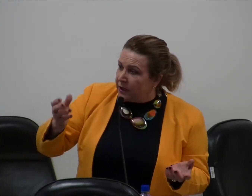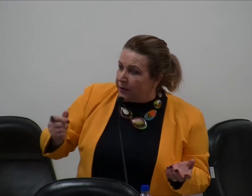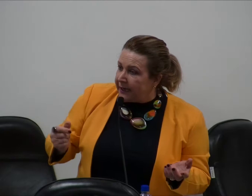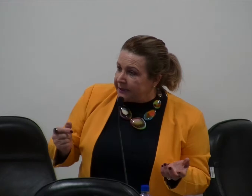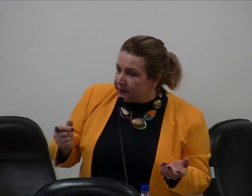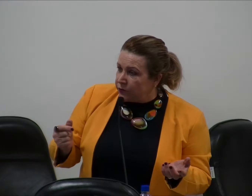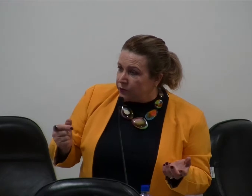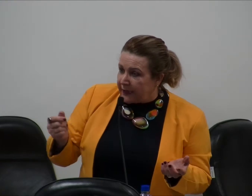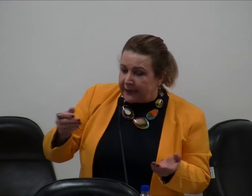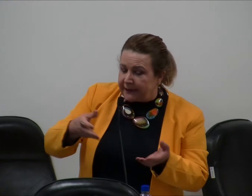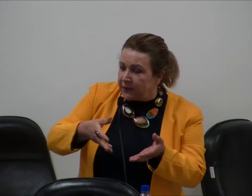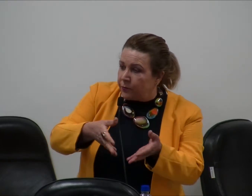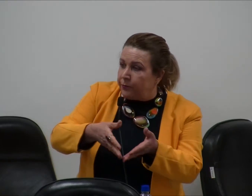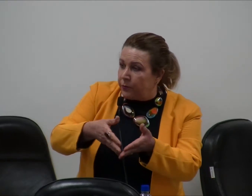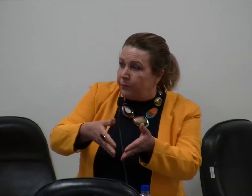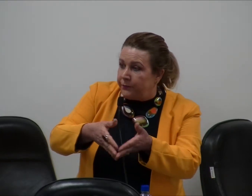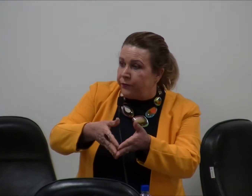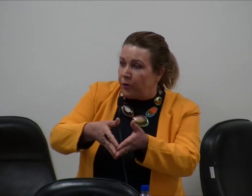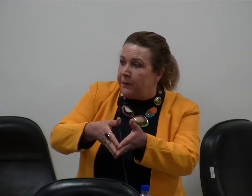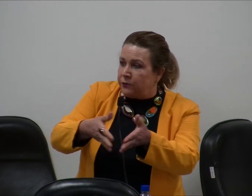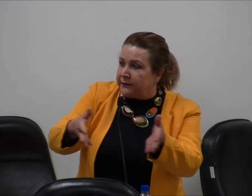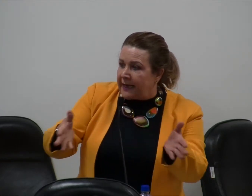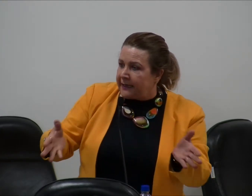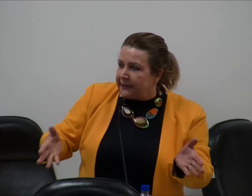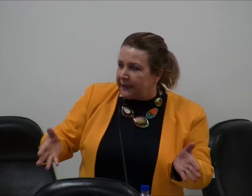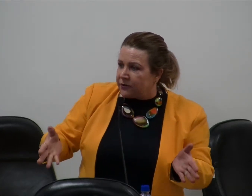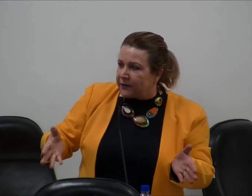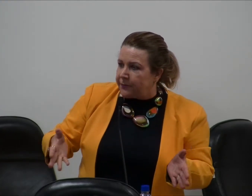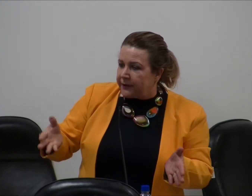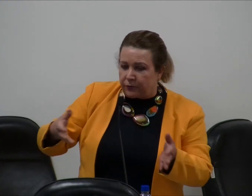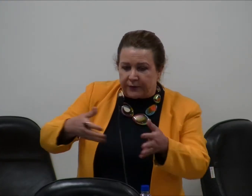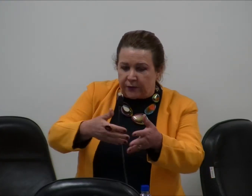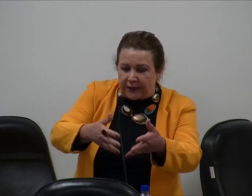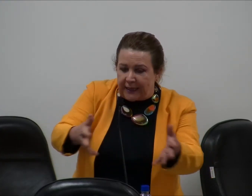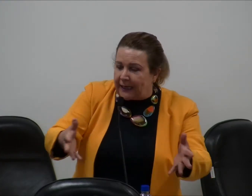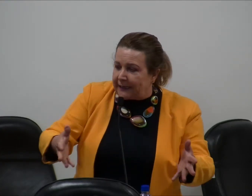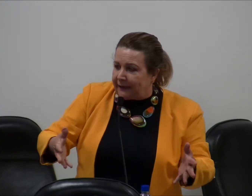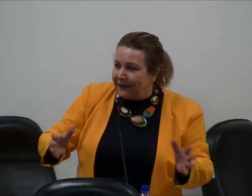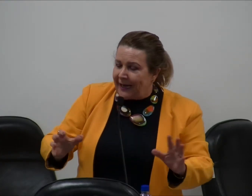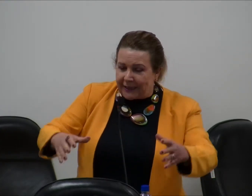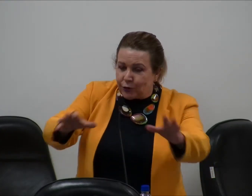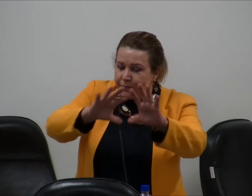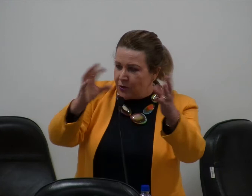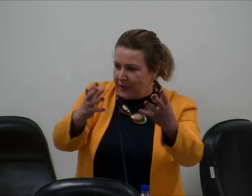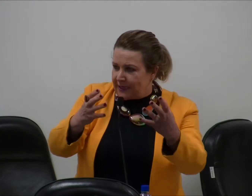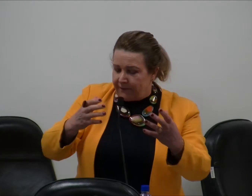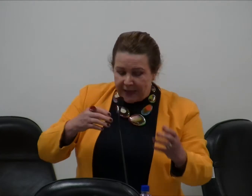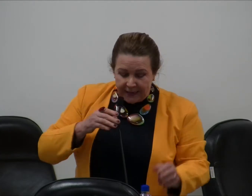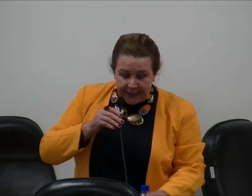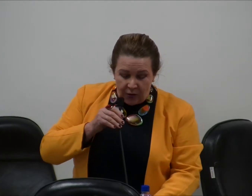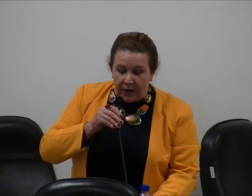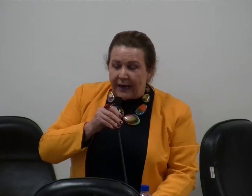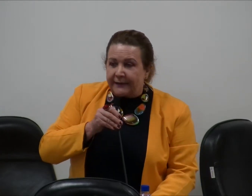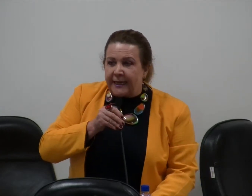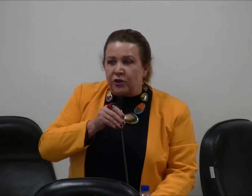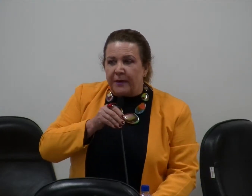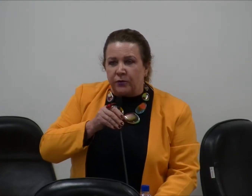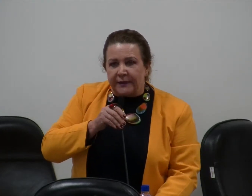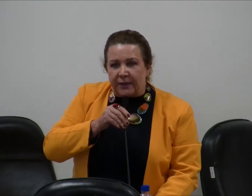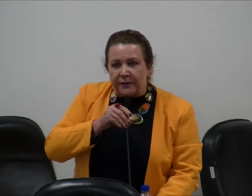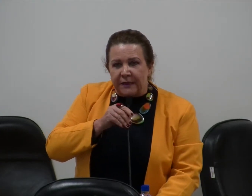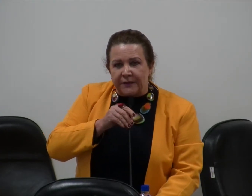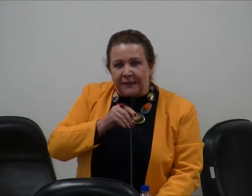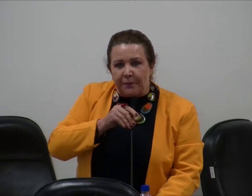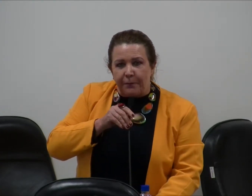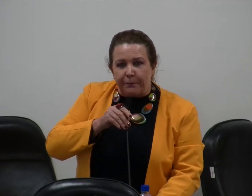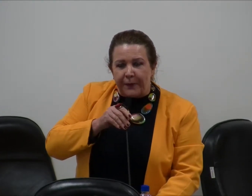Até eu vou dar uma olhadinha se não está ali dentro, formando dengue ali dentro, né? Porque eu não sei o que tem ali. Ela sumiu ali. Então, tem que tomar